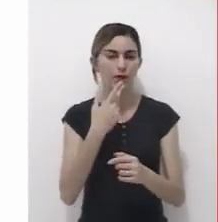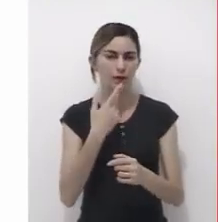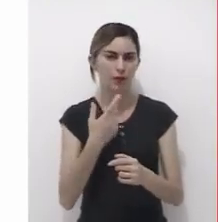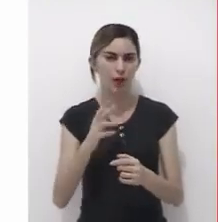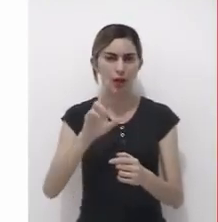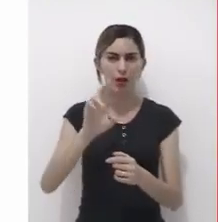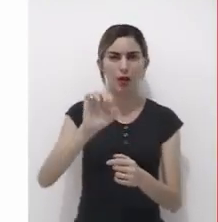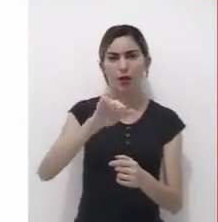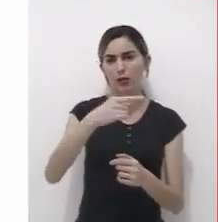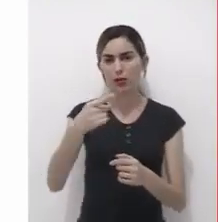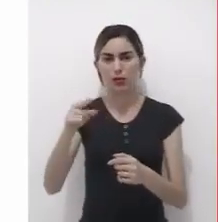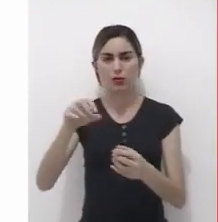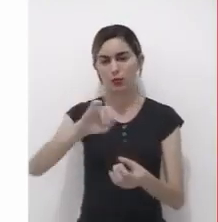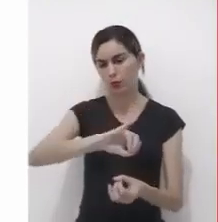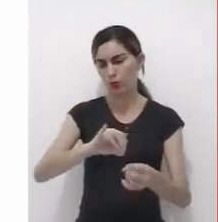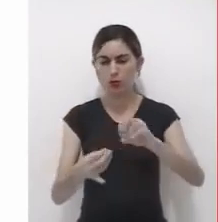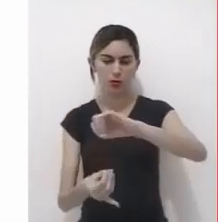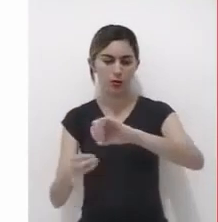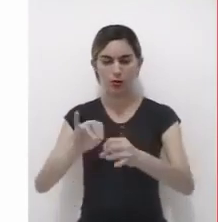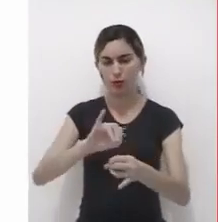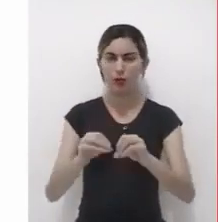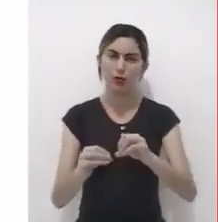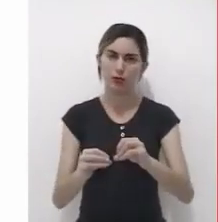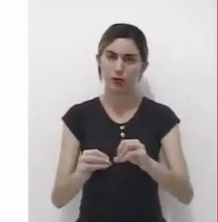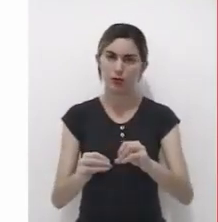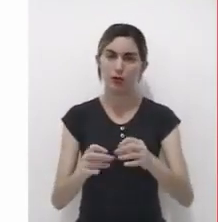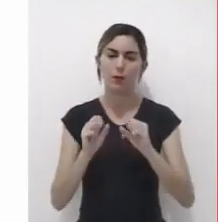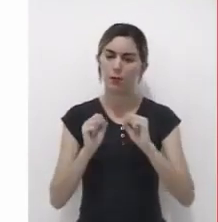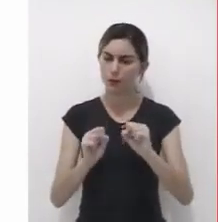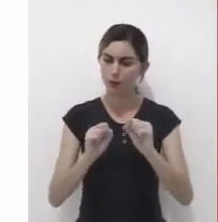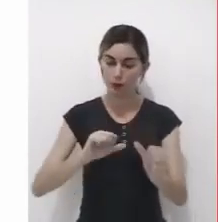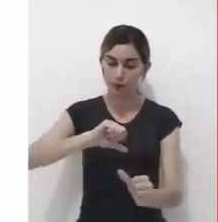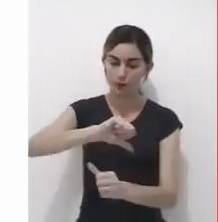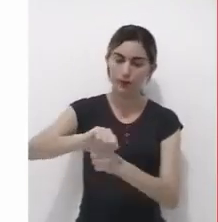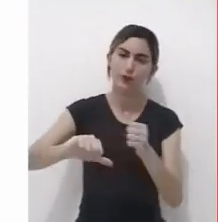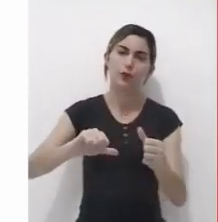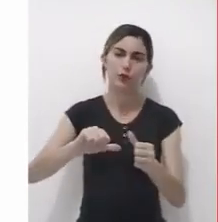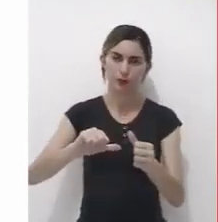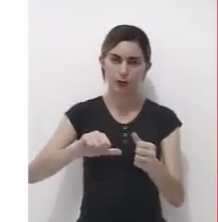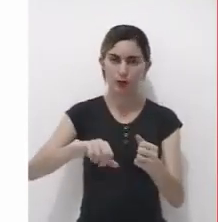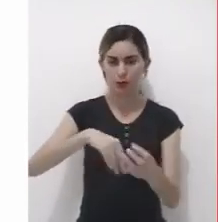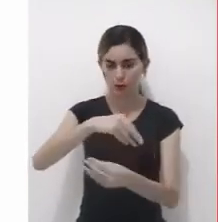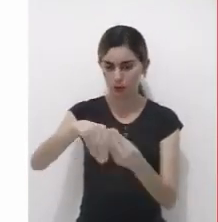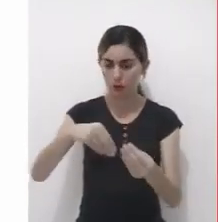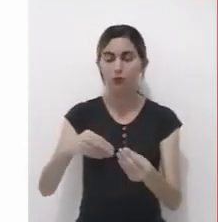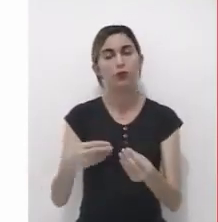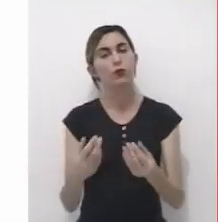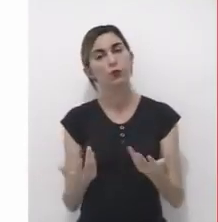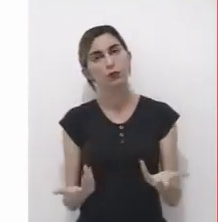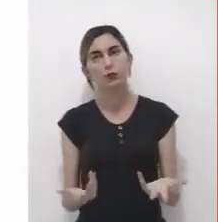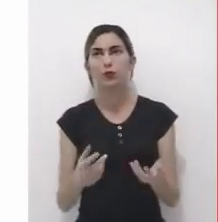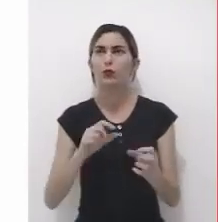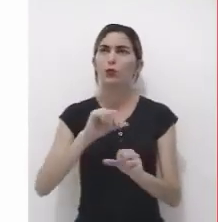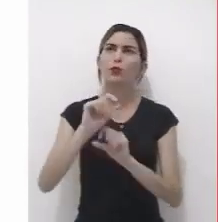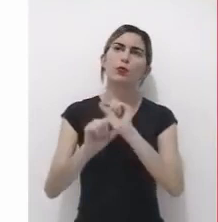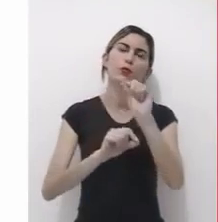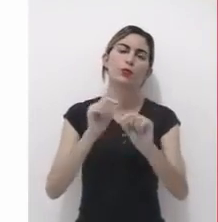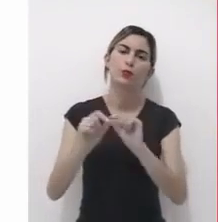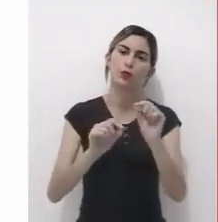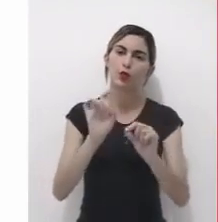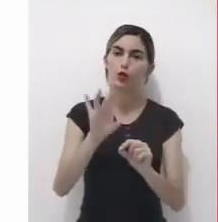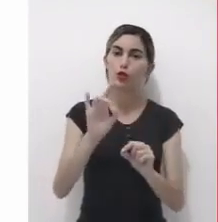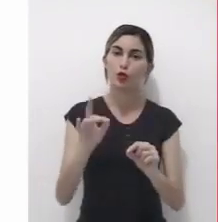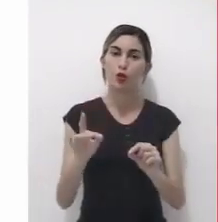fala, né, de reações químicas, né, a gente pode alterar a reação química. Alterar o